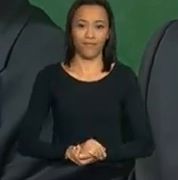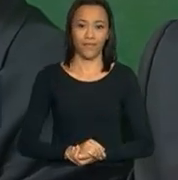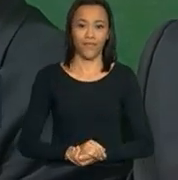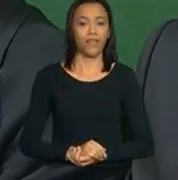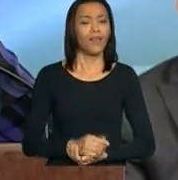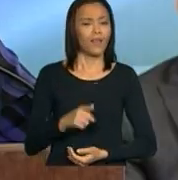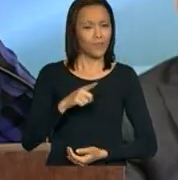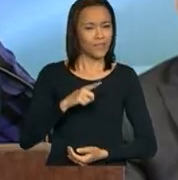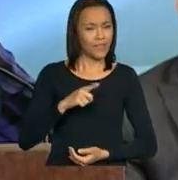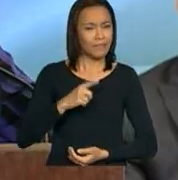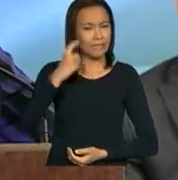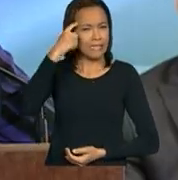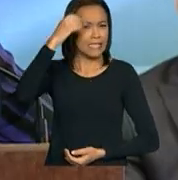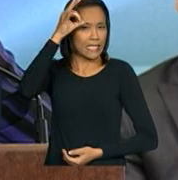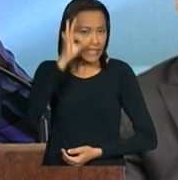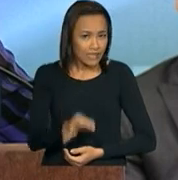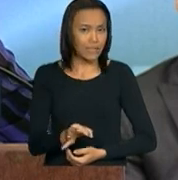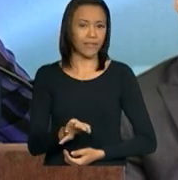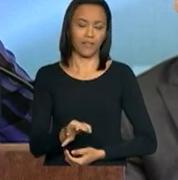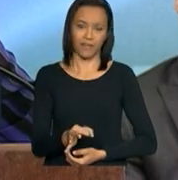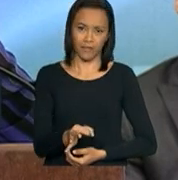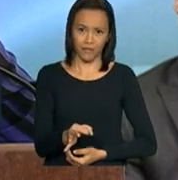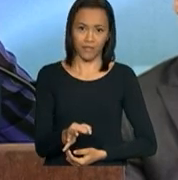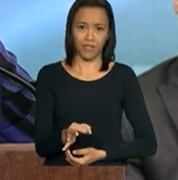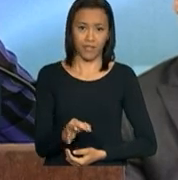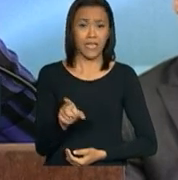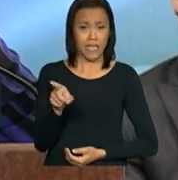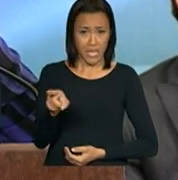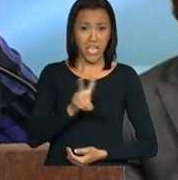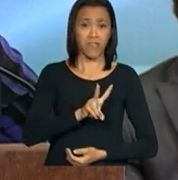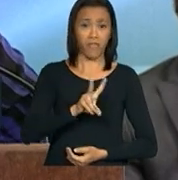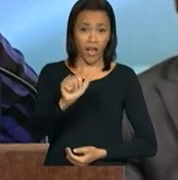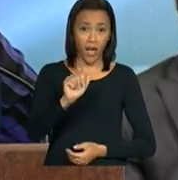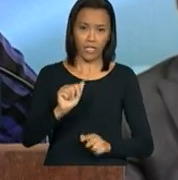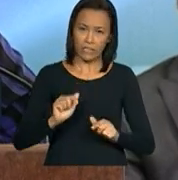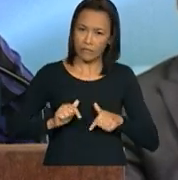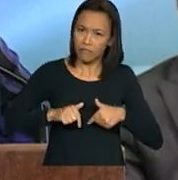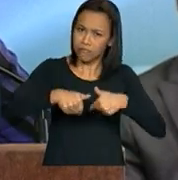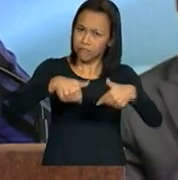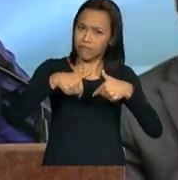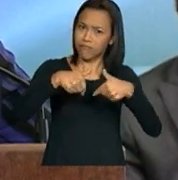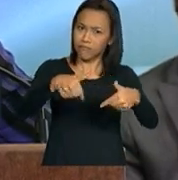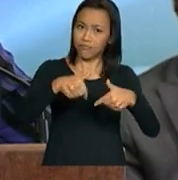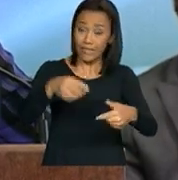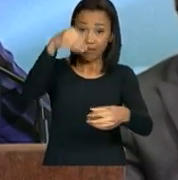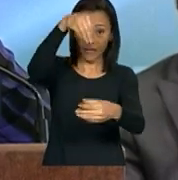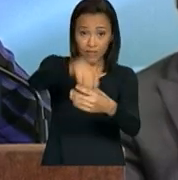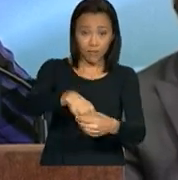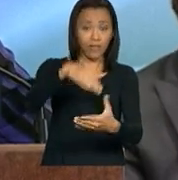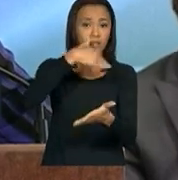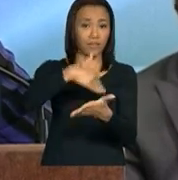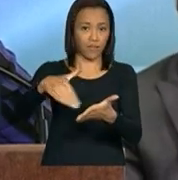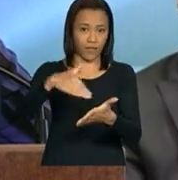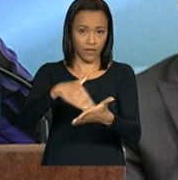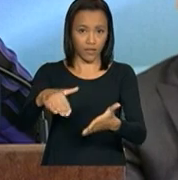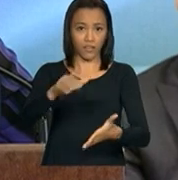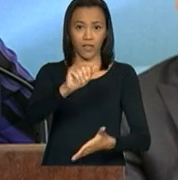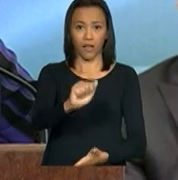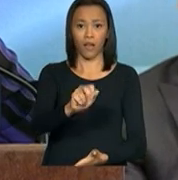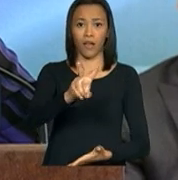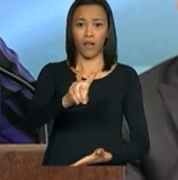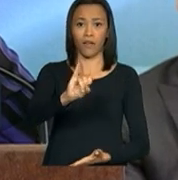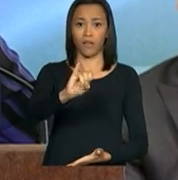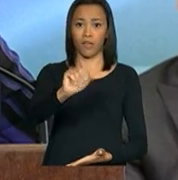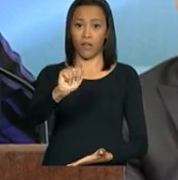eu tenho certeza que ele vai desempenhar à frente da secretaria de Aviação